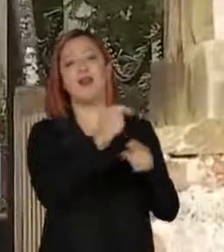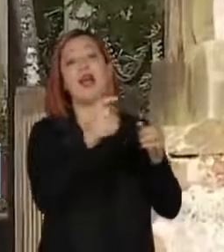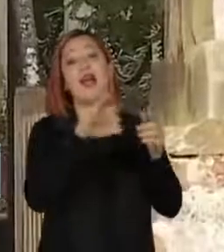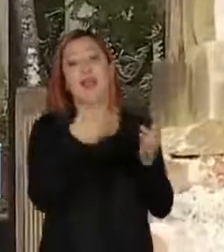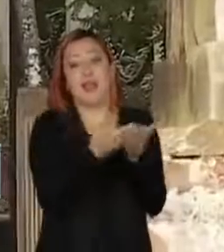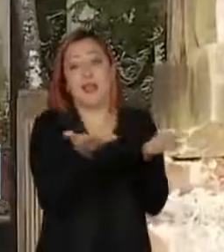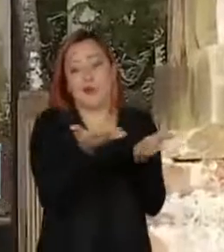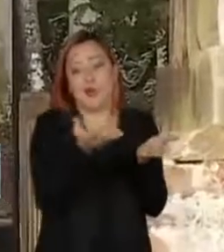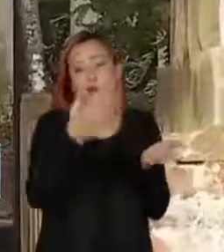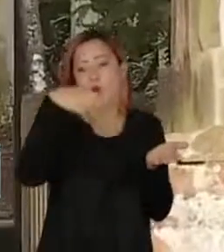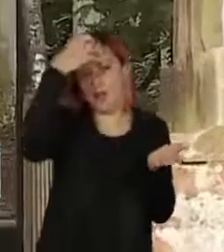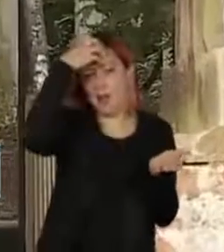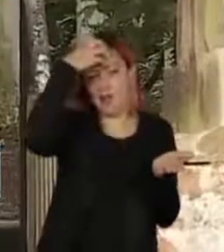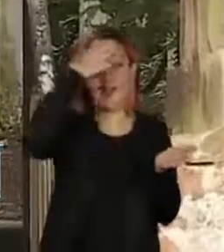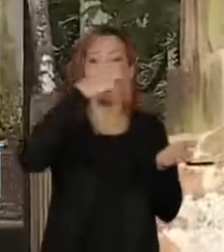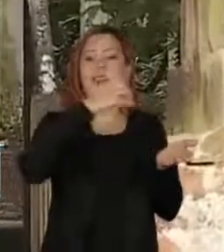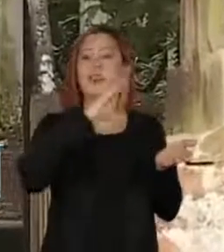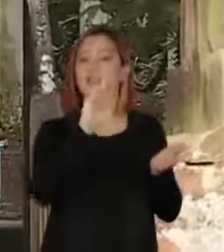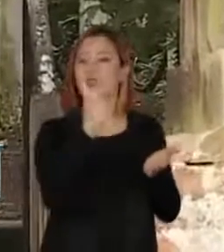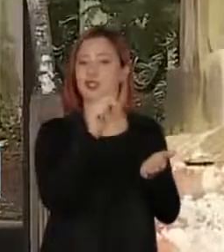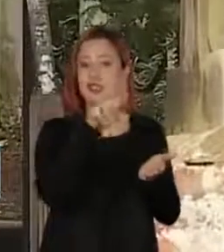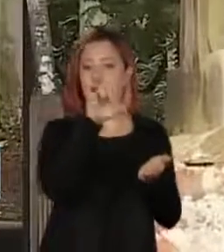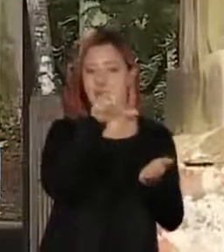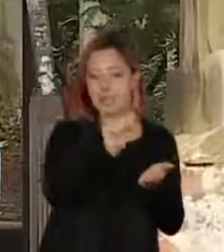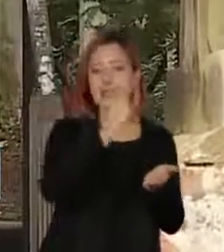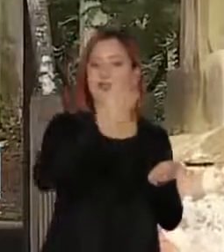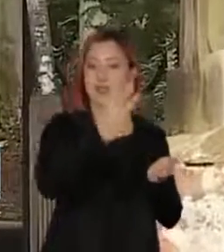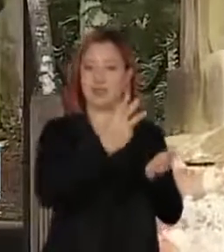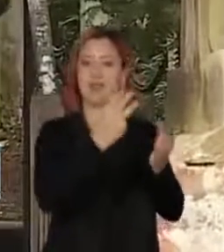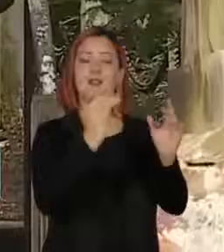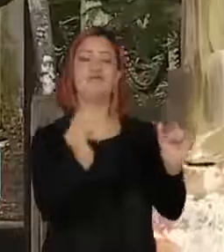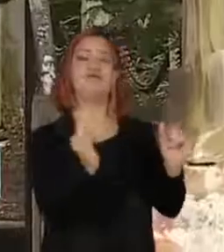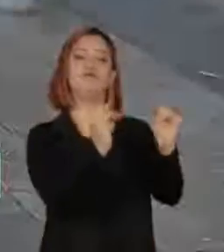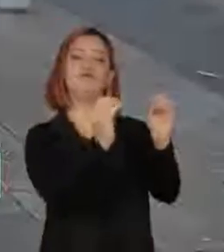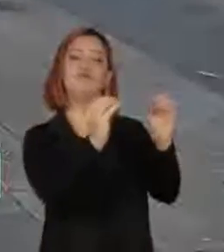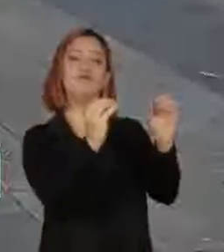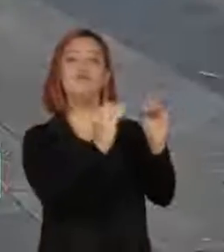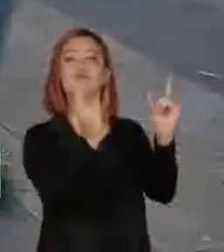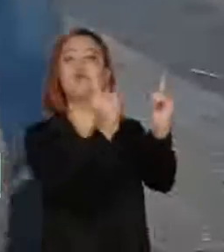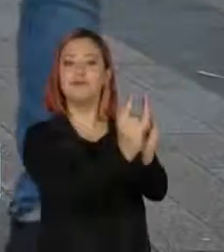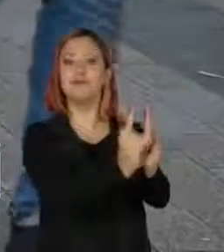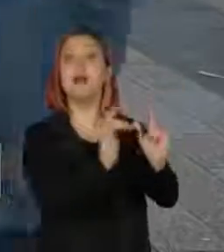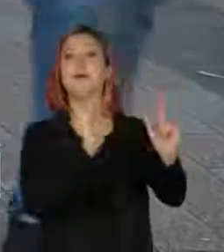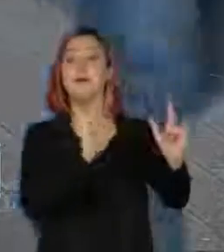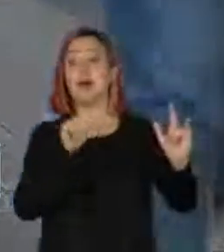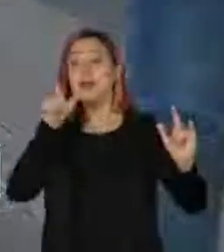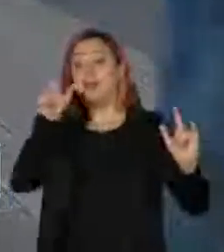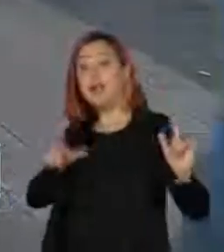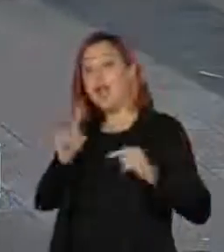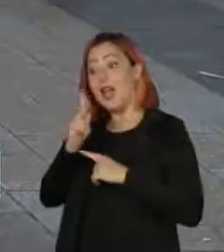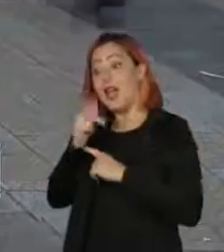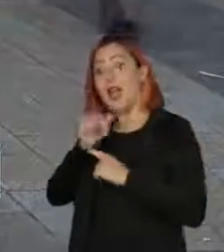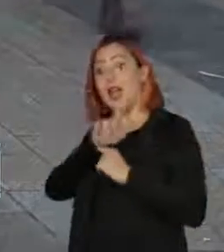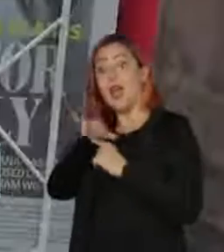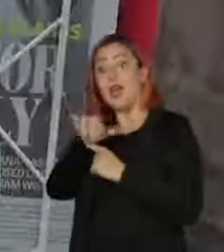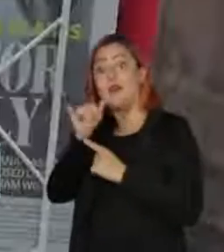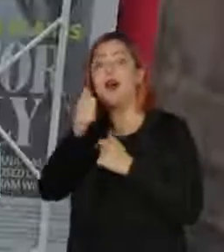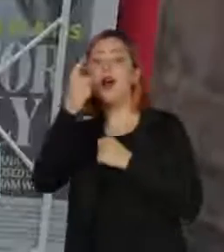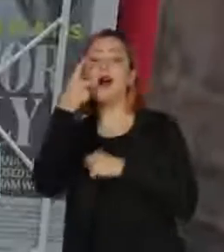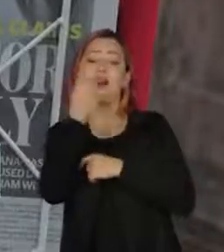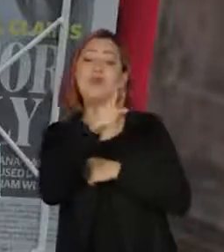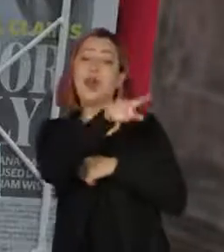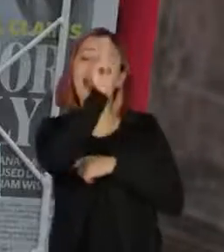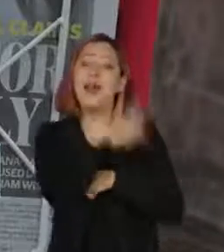agora rei Charles terceiro Harry chamou Camila de perigosa e a acusou de se aproximar dos